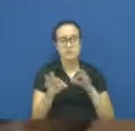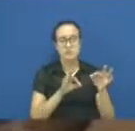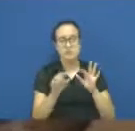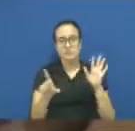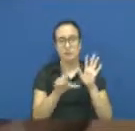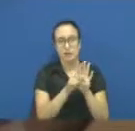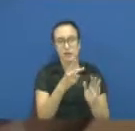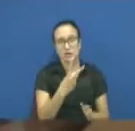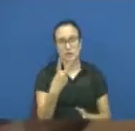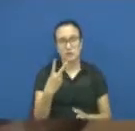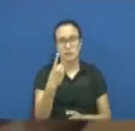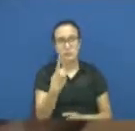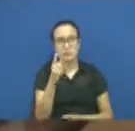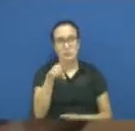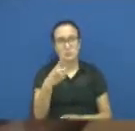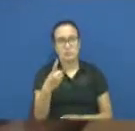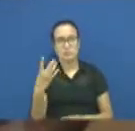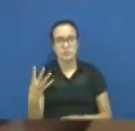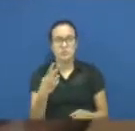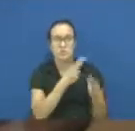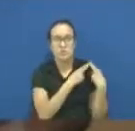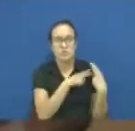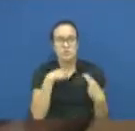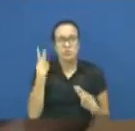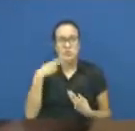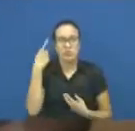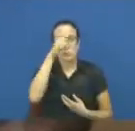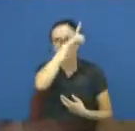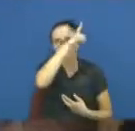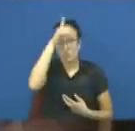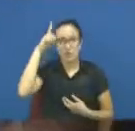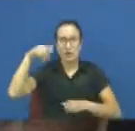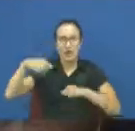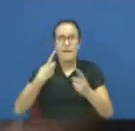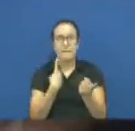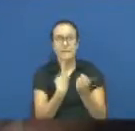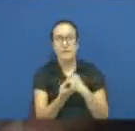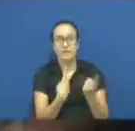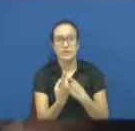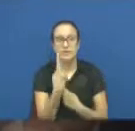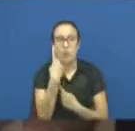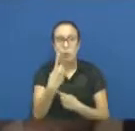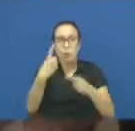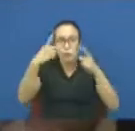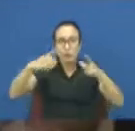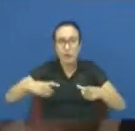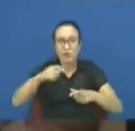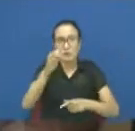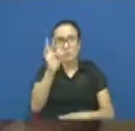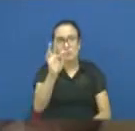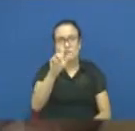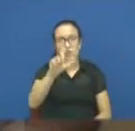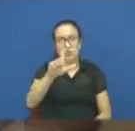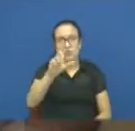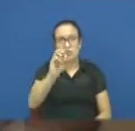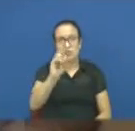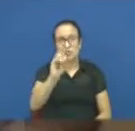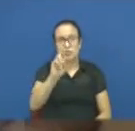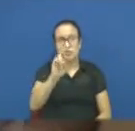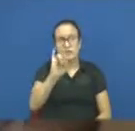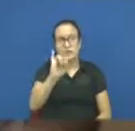221 de 2014, de autoria do nobre vereador Luiz Fernando Silveira, que perpetua o nome do senhor Narciso Bacinello à rua